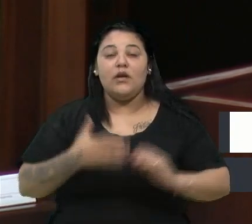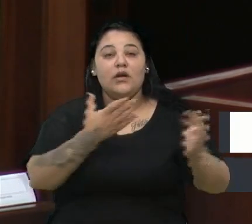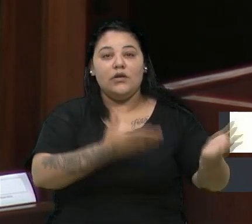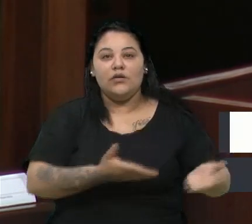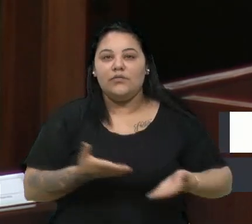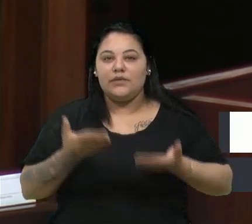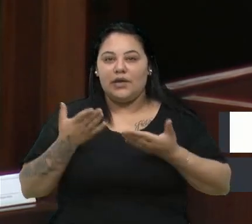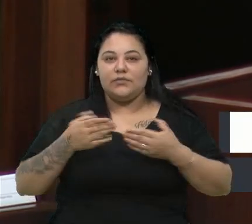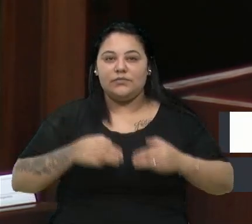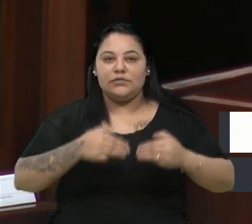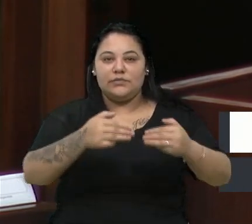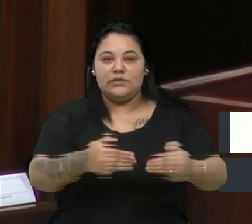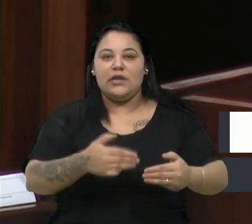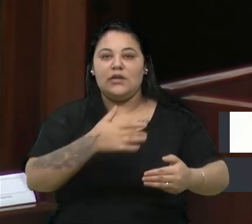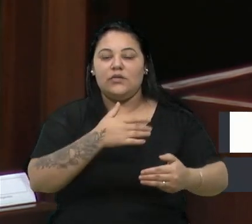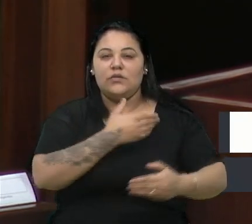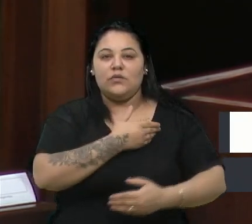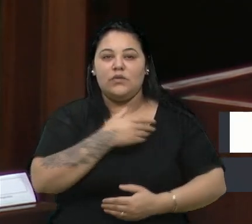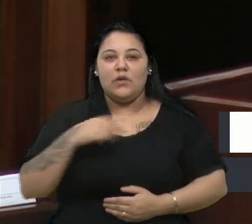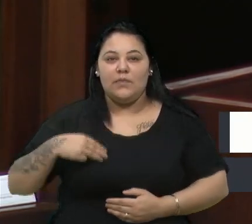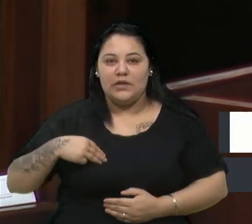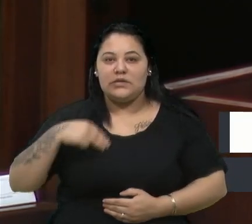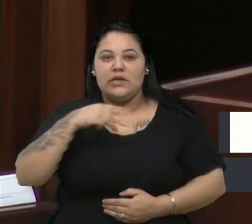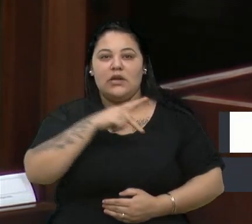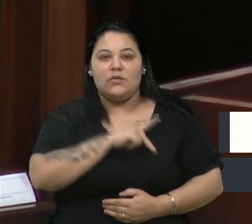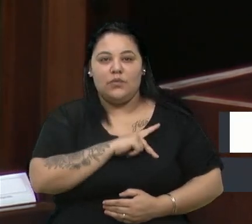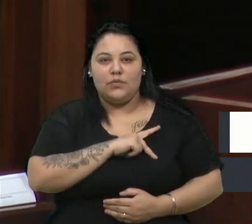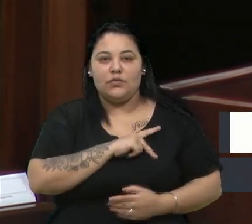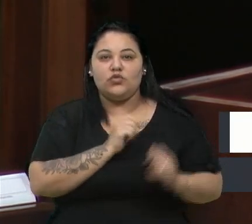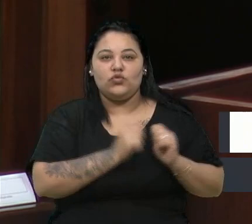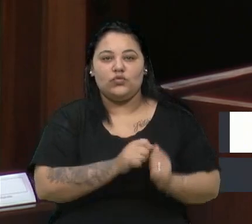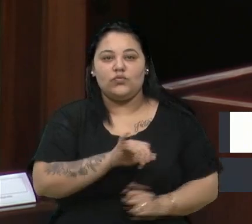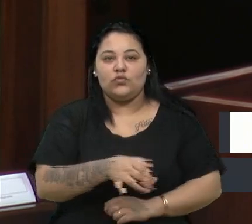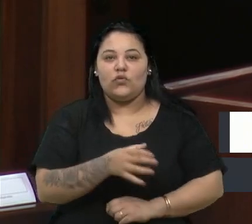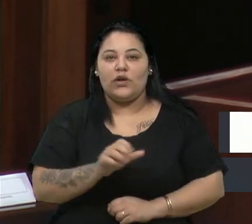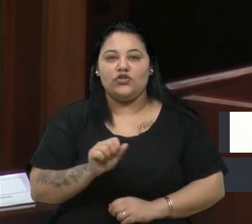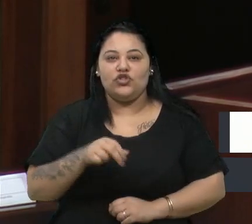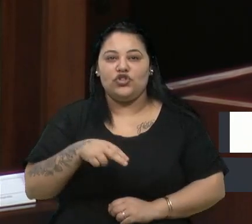convidado pelo Ministério Público, através da promotora Janaína de Carles,